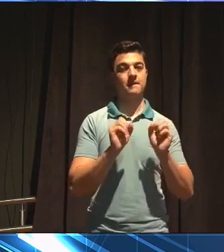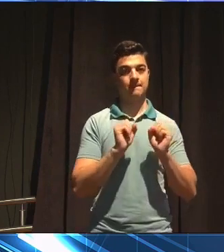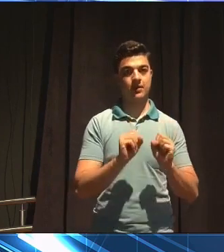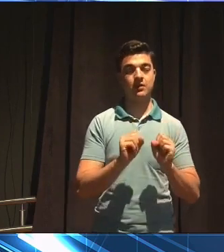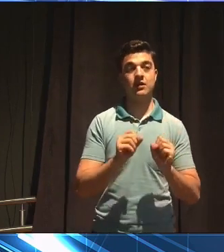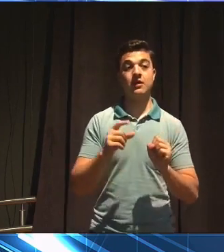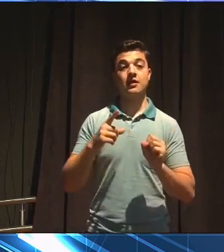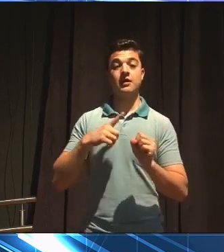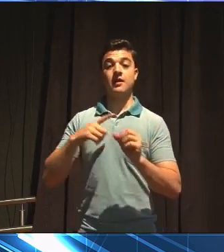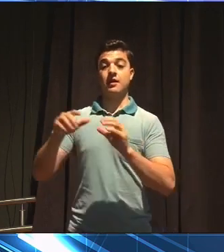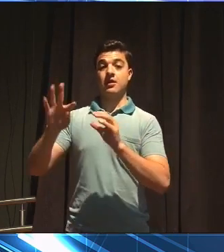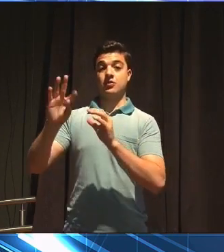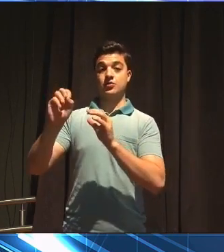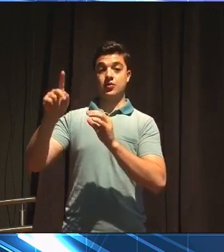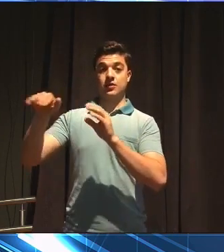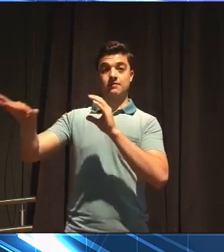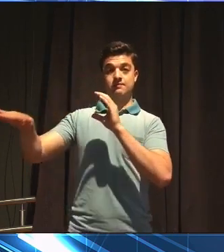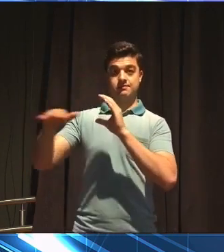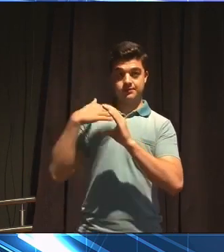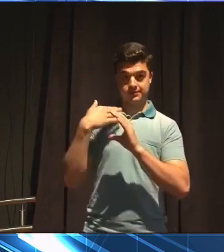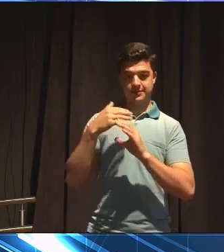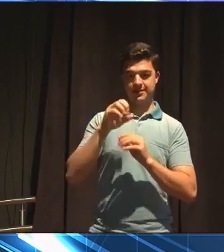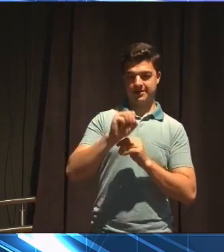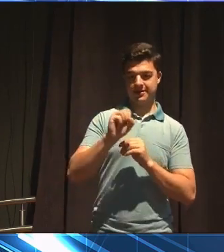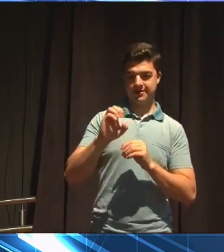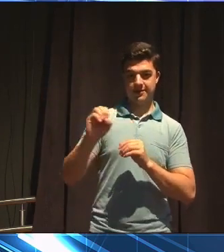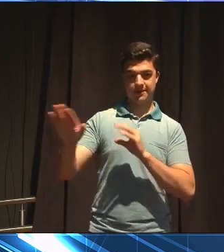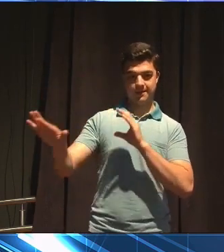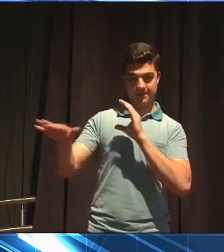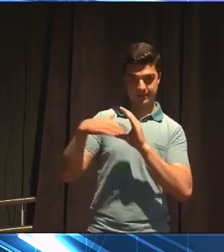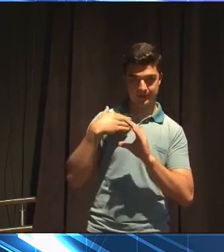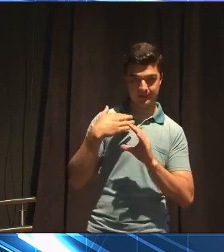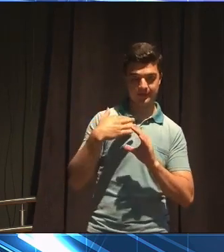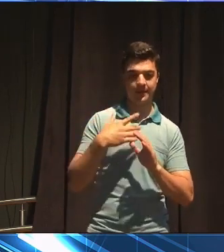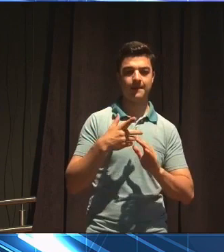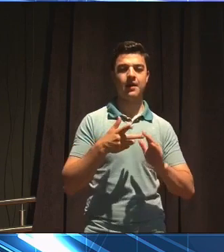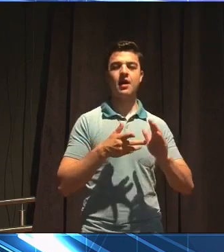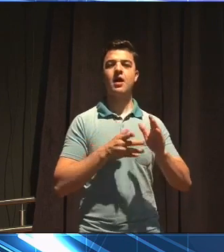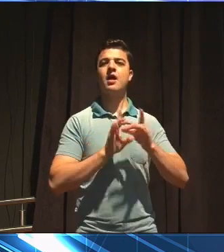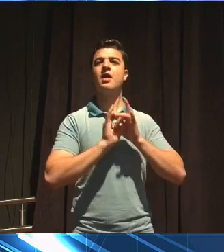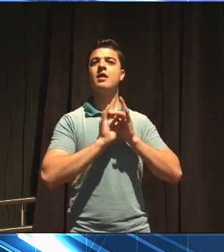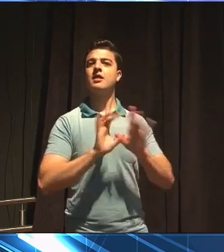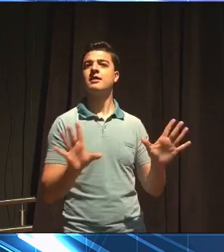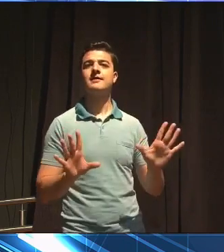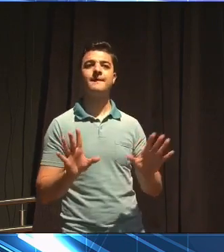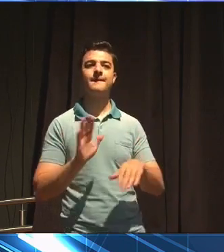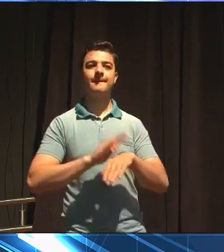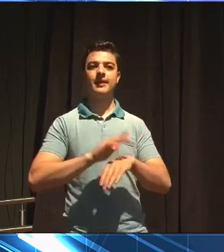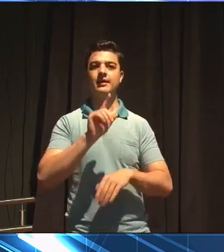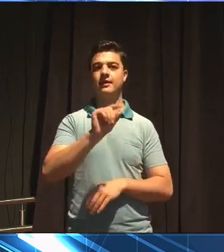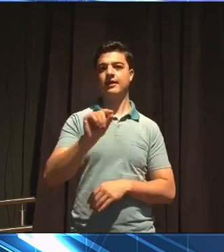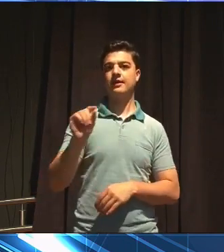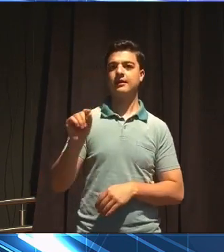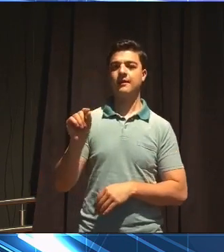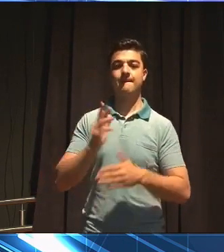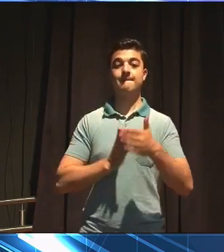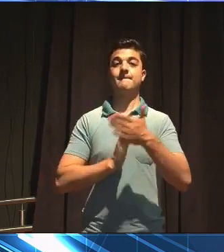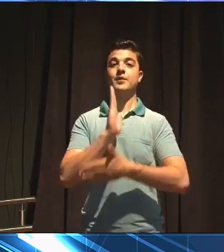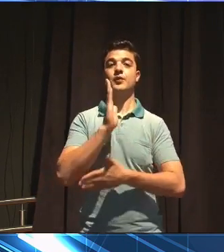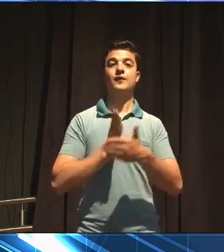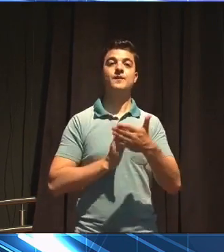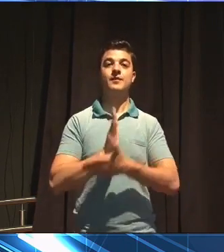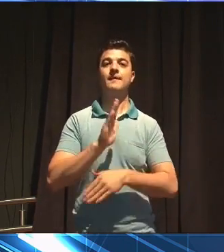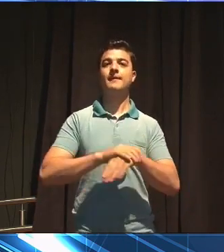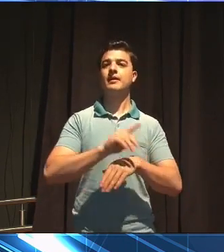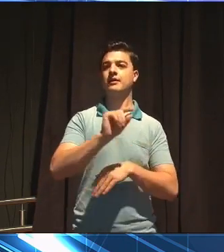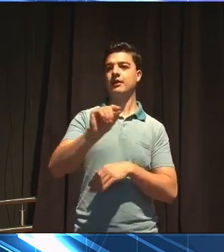SSO, eu passei esse token para a API, quem que valida? Ah, mas Bruno, eu vi na internet que eu posso validar no API Gateway, principalmente o API